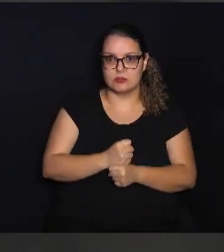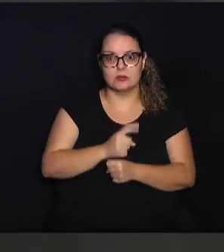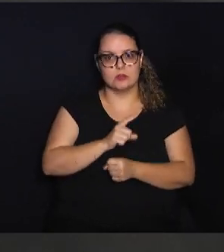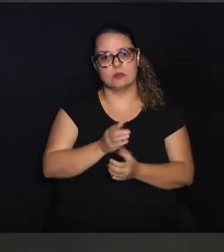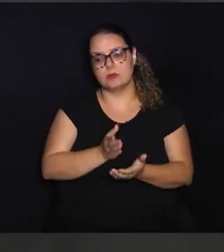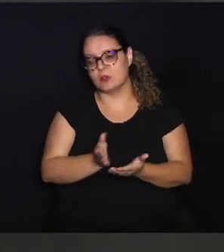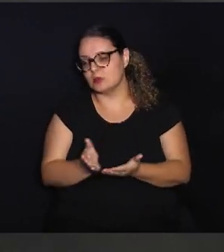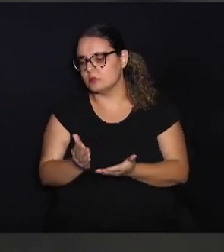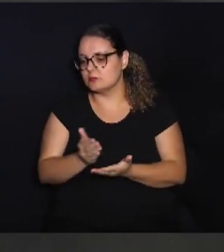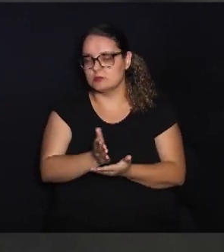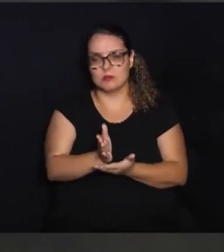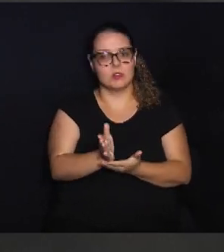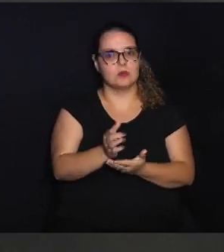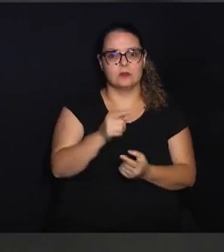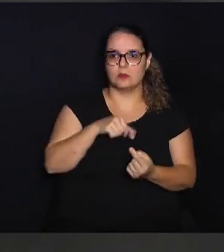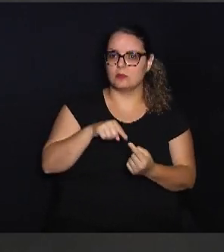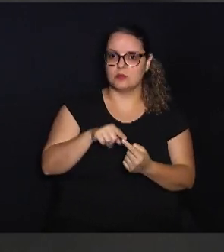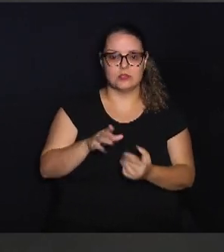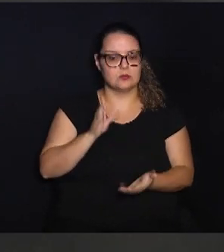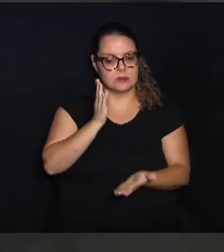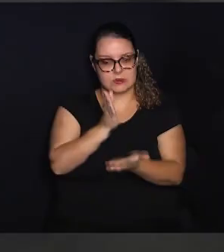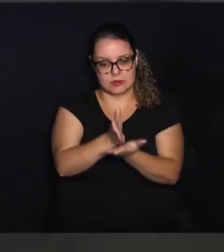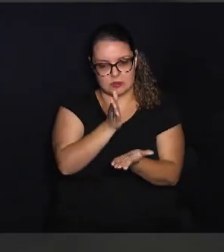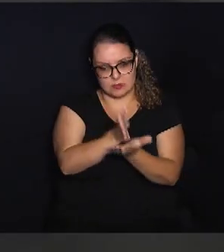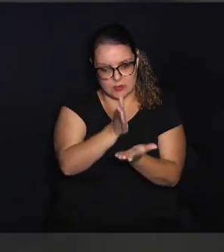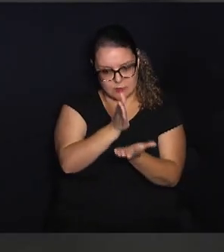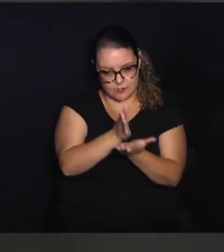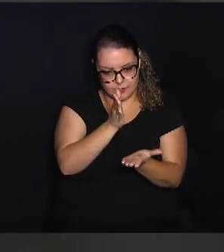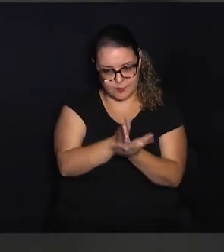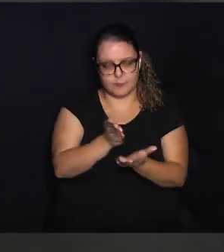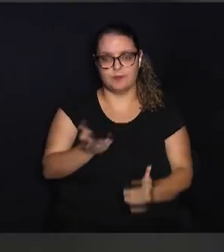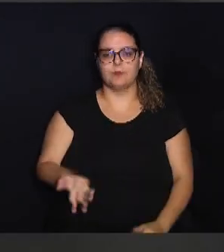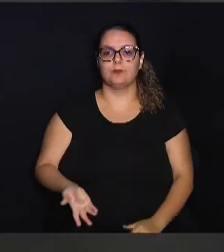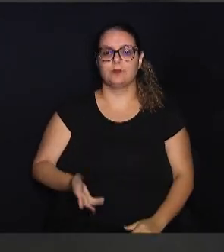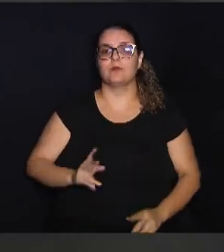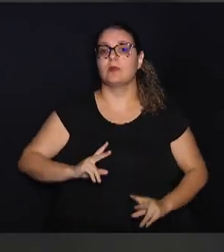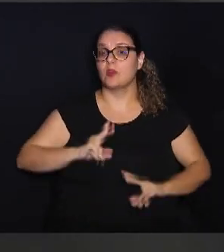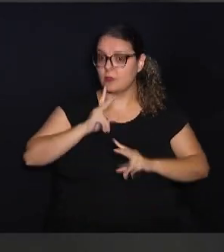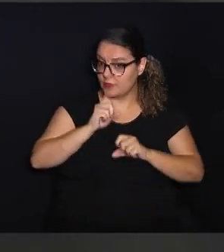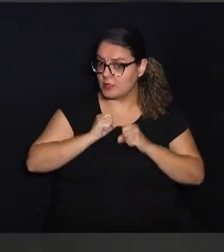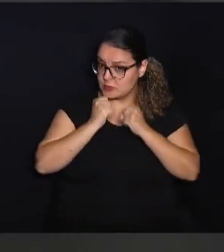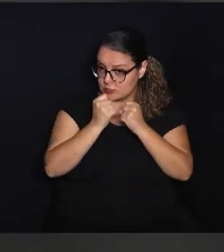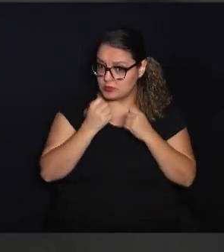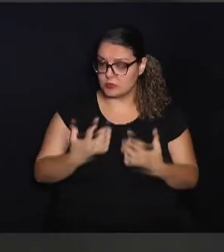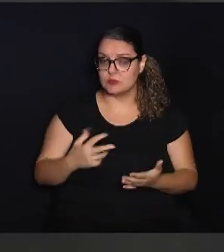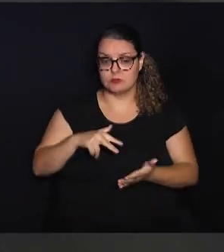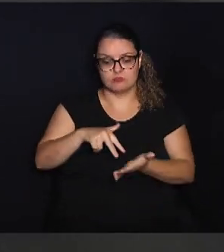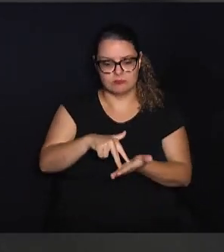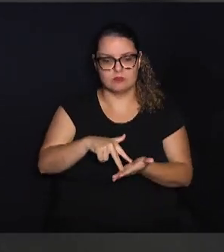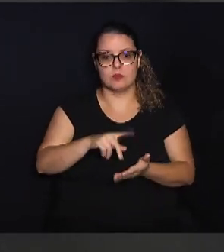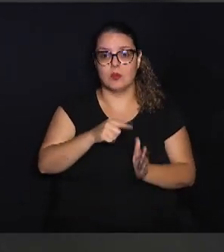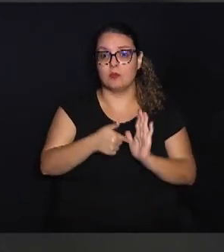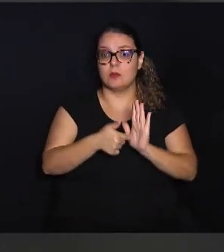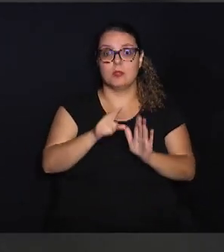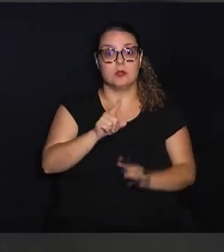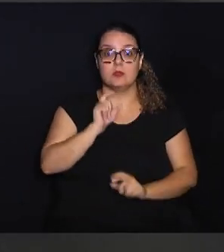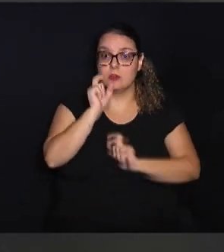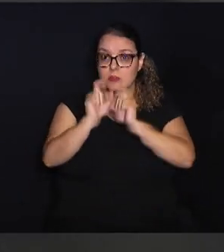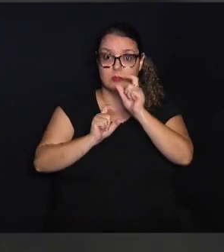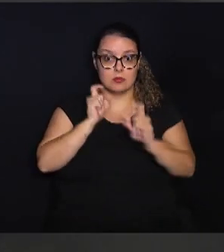1 centímetro desse objetivo, seguir firme e forte, mostrar que não eram só